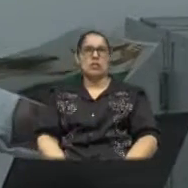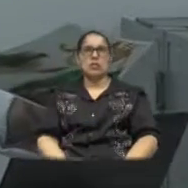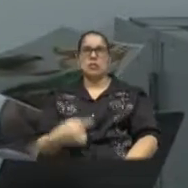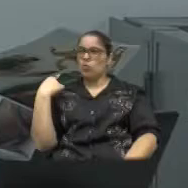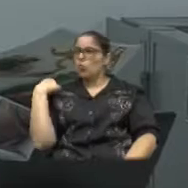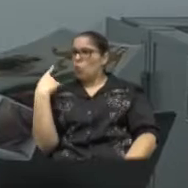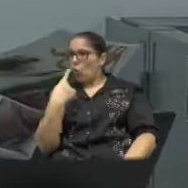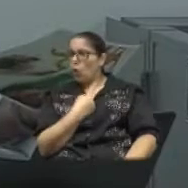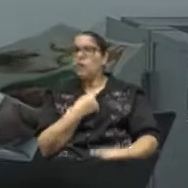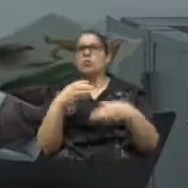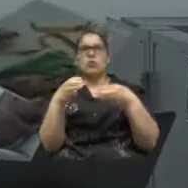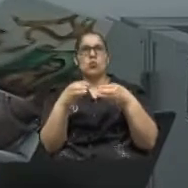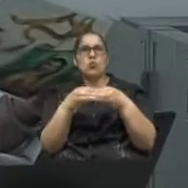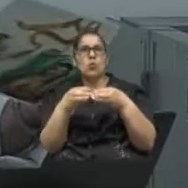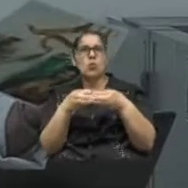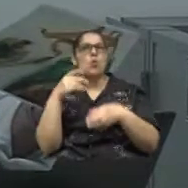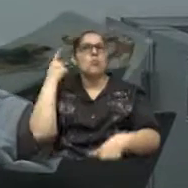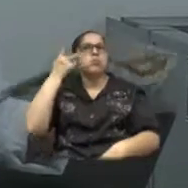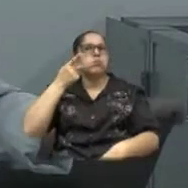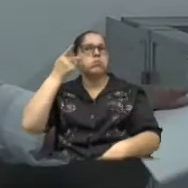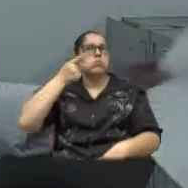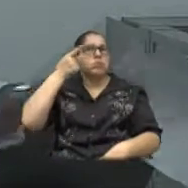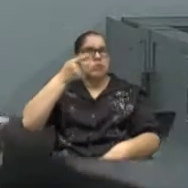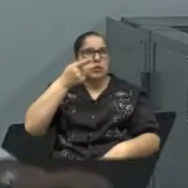vereador Estevão, ninguém fala nada.